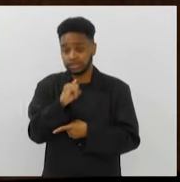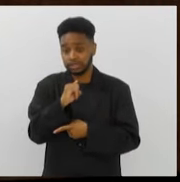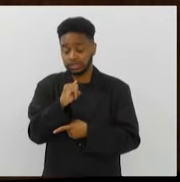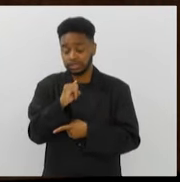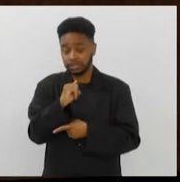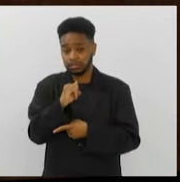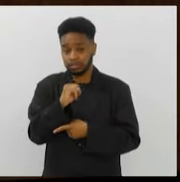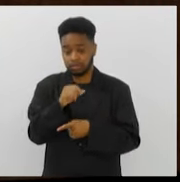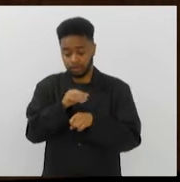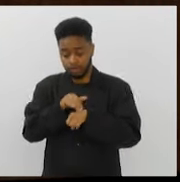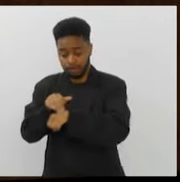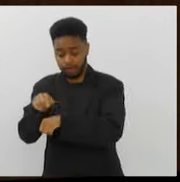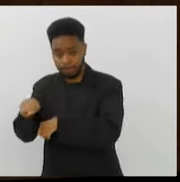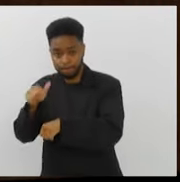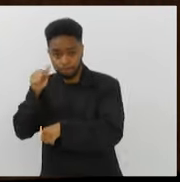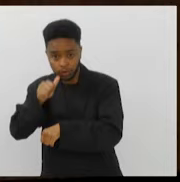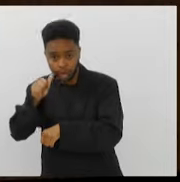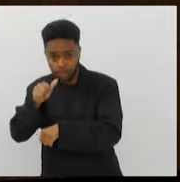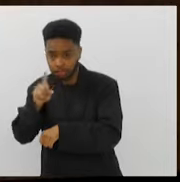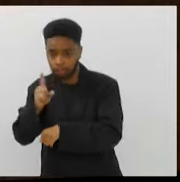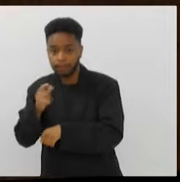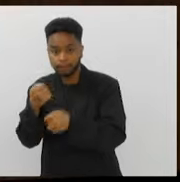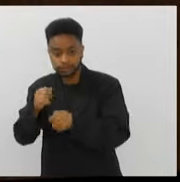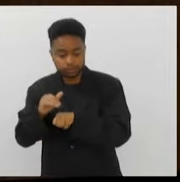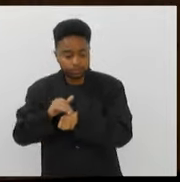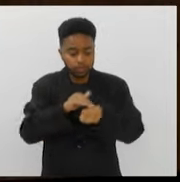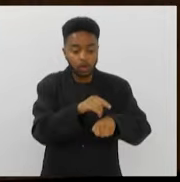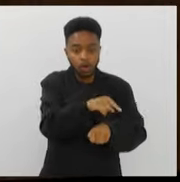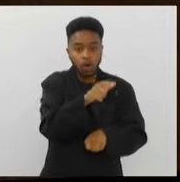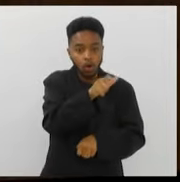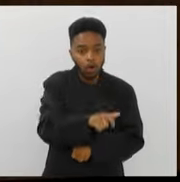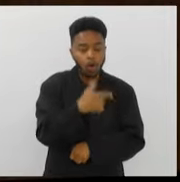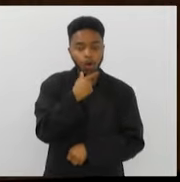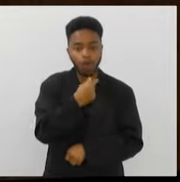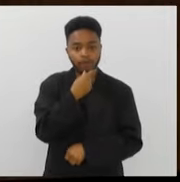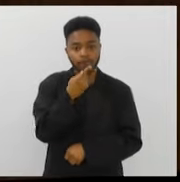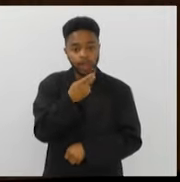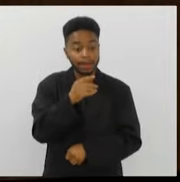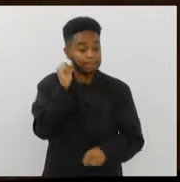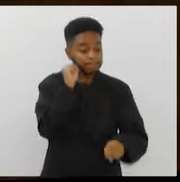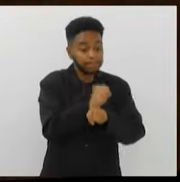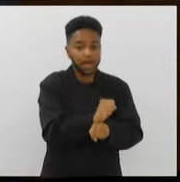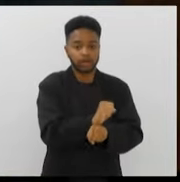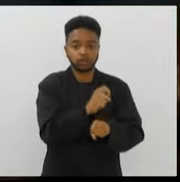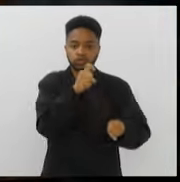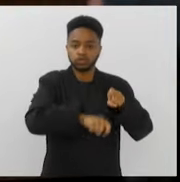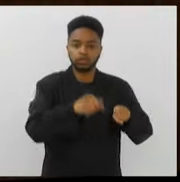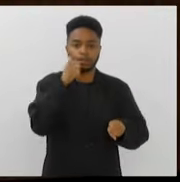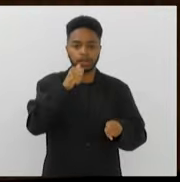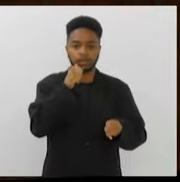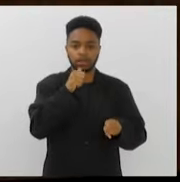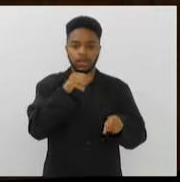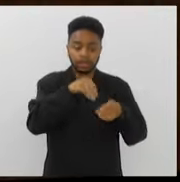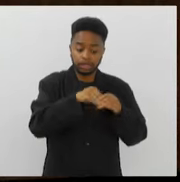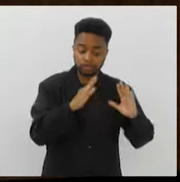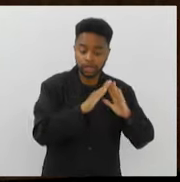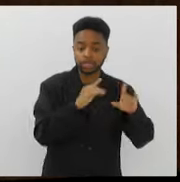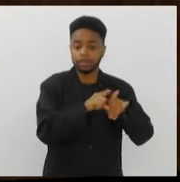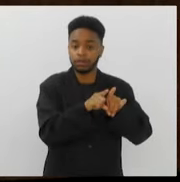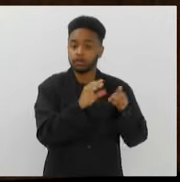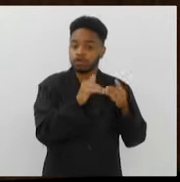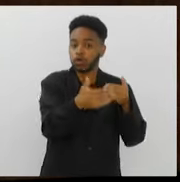aos outros homens e falem simplesmente o seguinte: não estuprem as meninas, dentro ou fora de casa. Isso é um crime